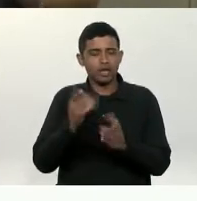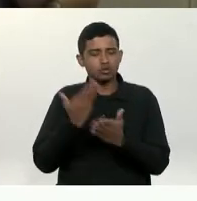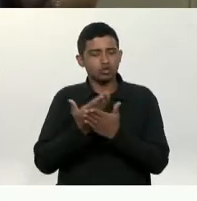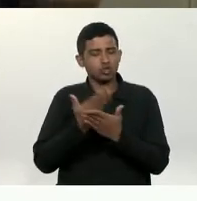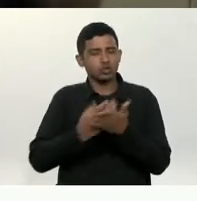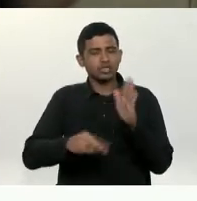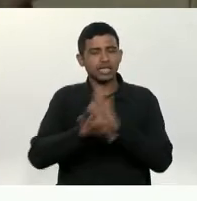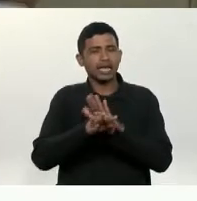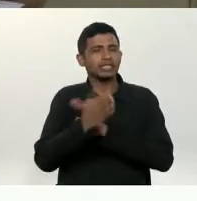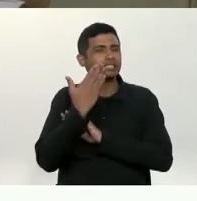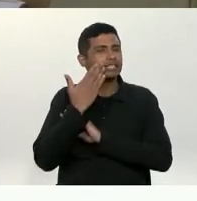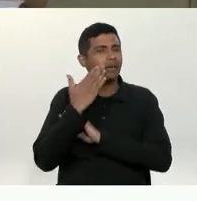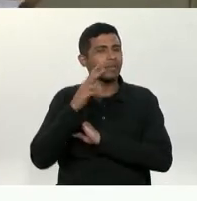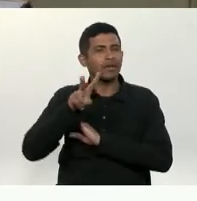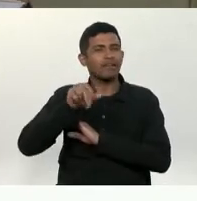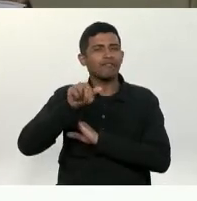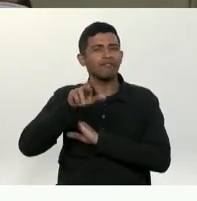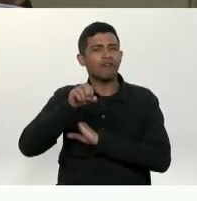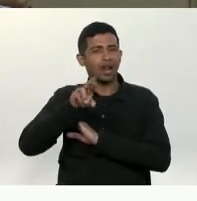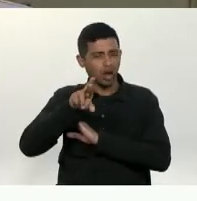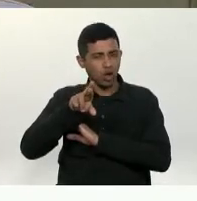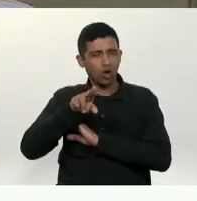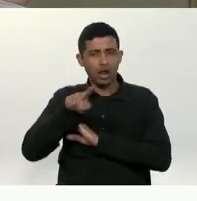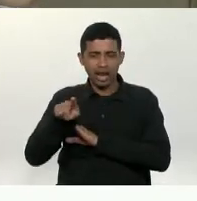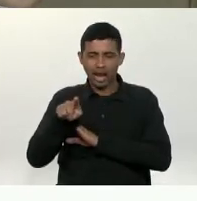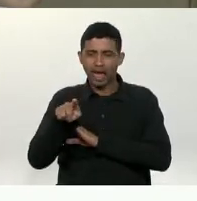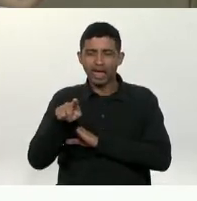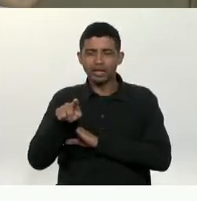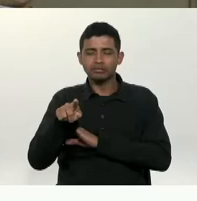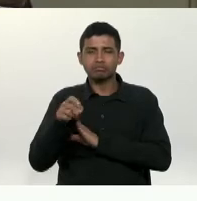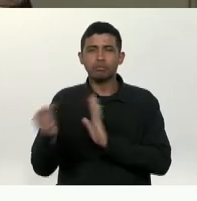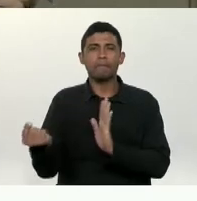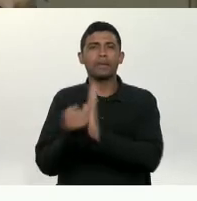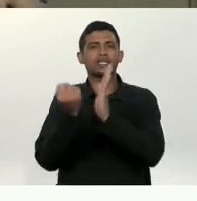o valor do patrimônio hoje da Segue Rio.